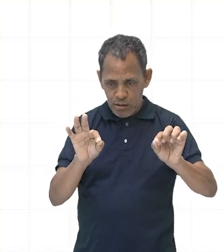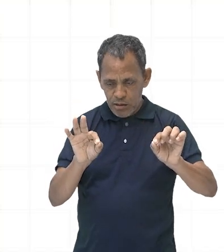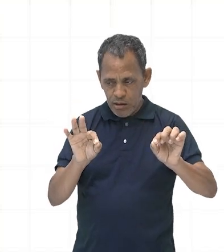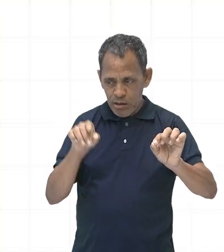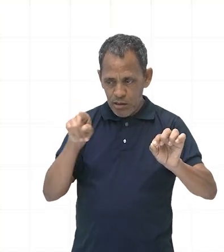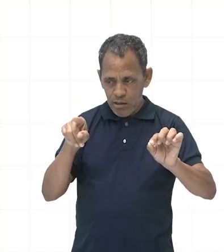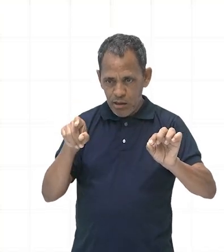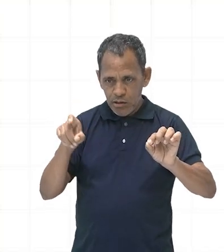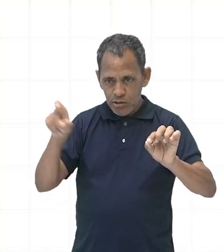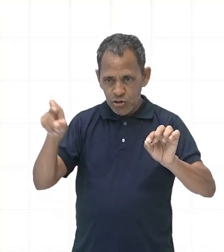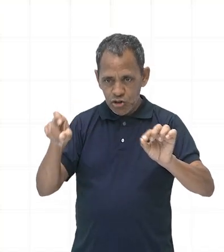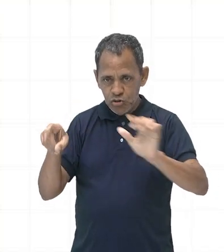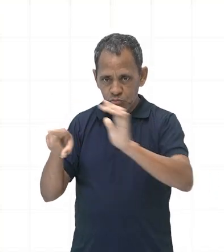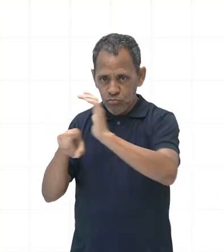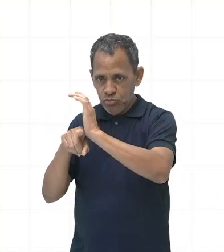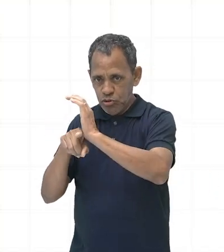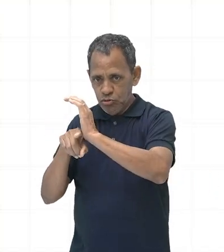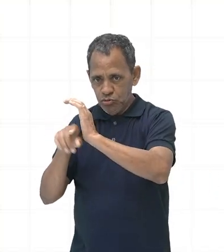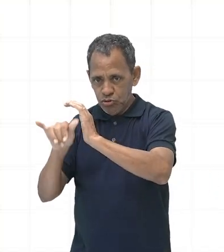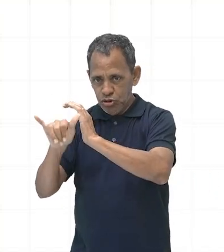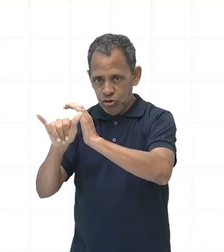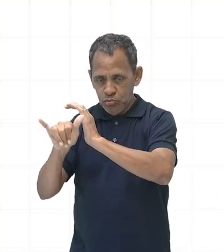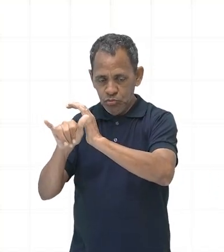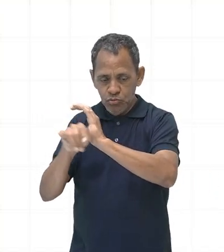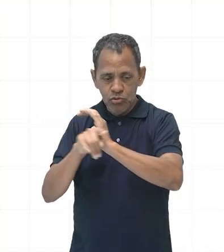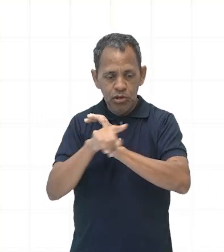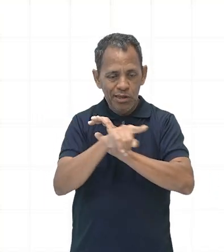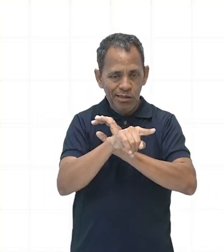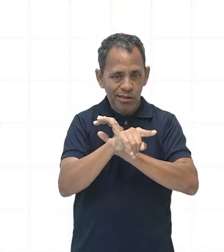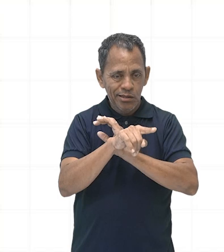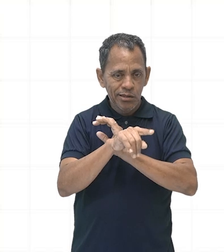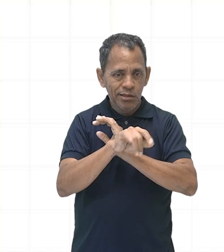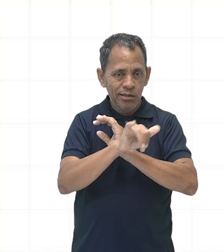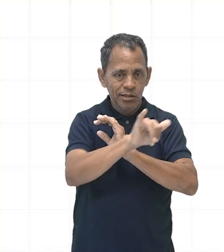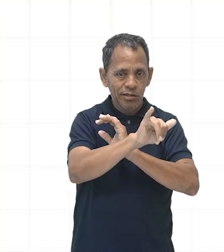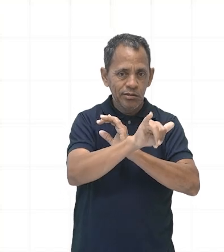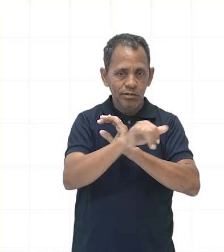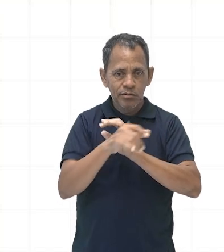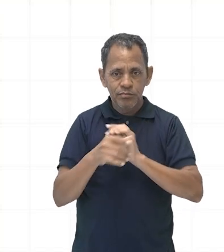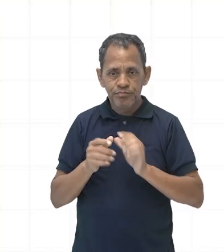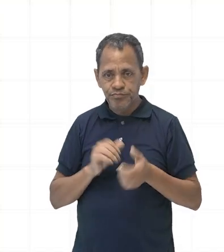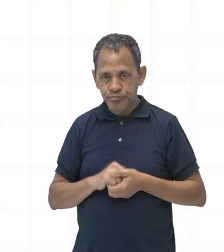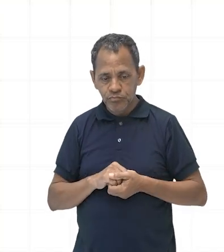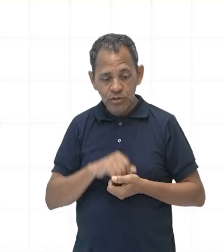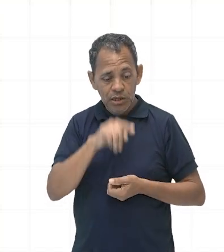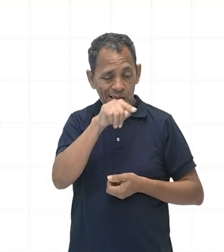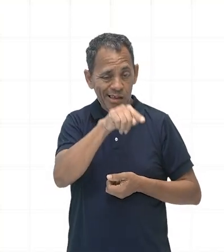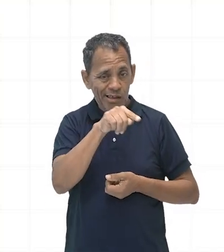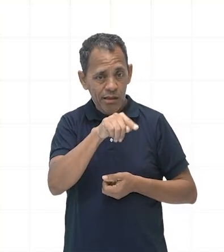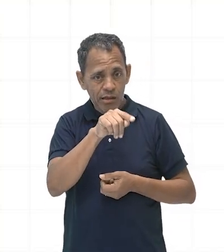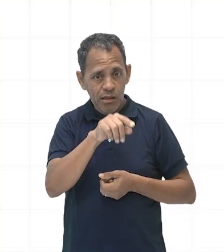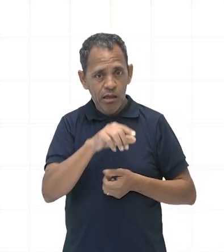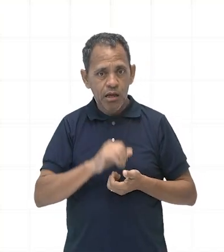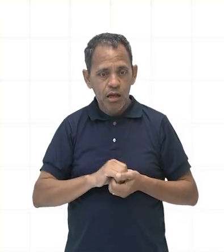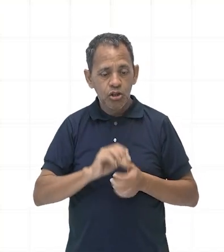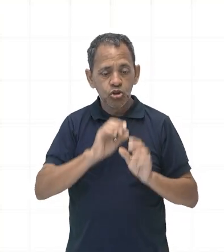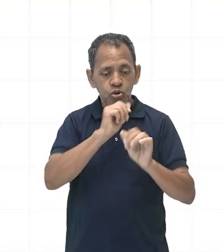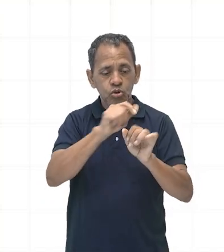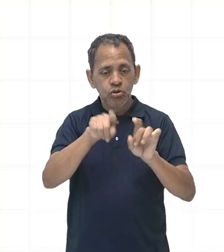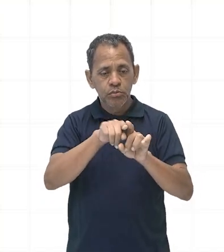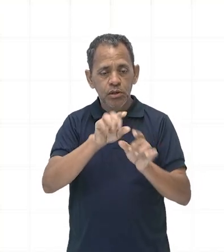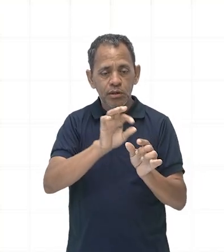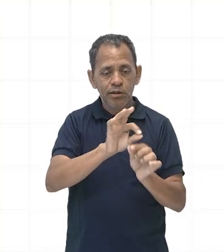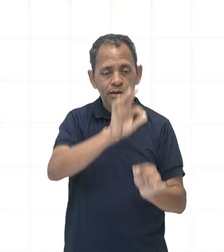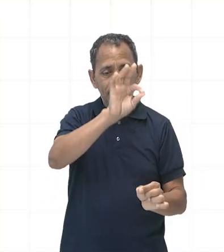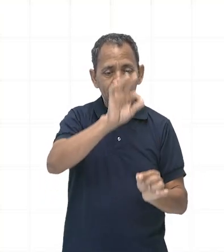x menos y, e esse lado aqui mede y. Então, todo esse lado vai medir exatamente